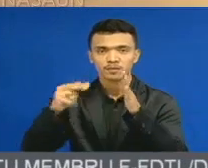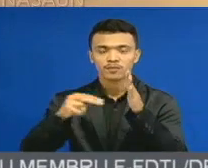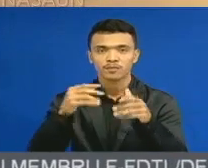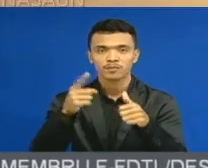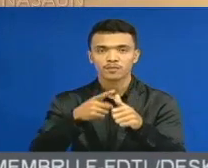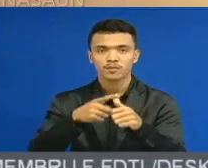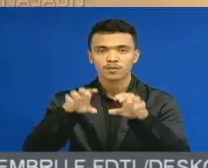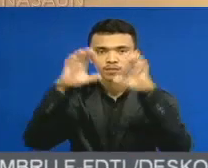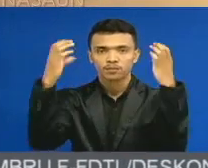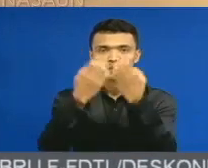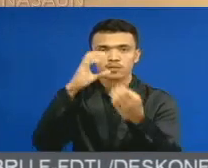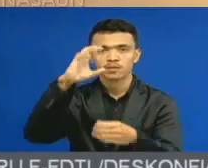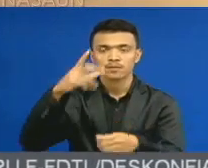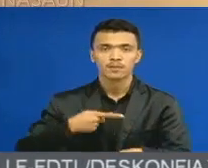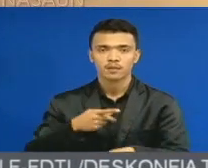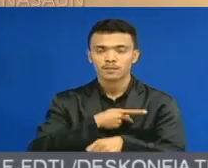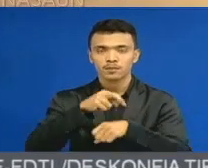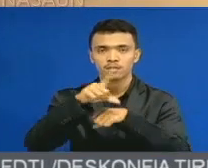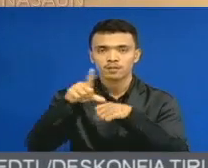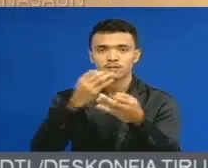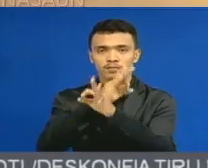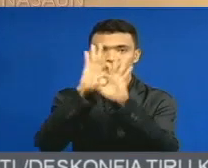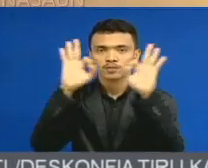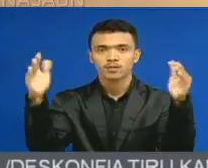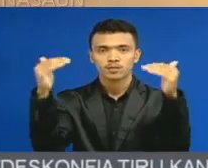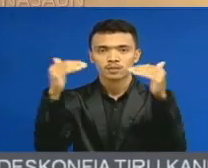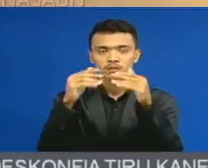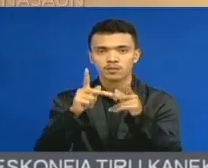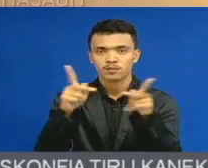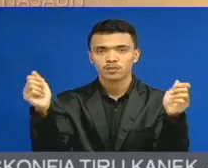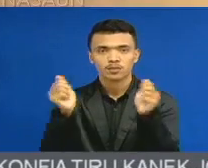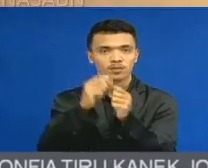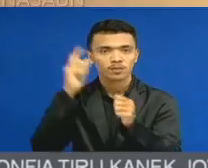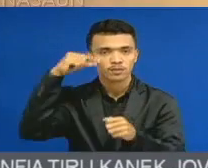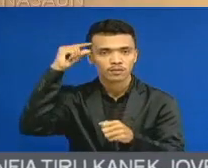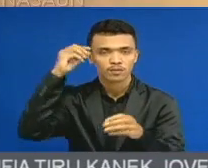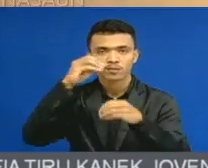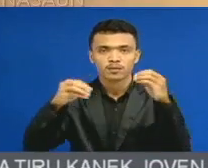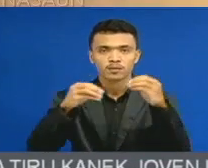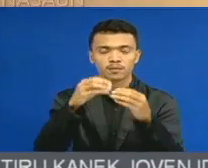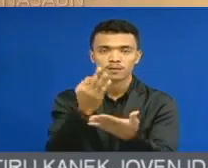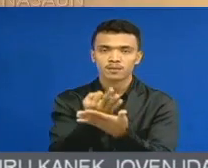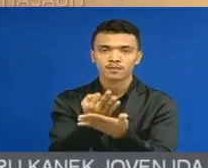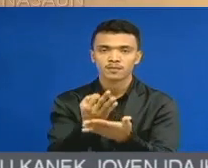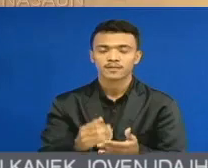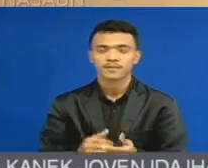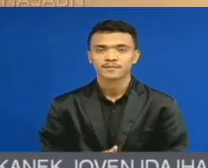No Comissão CE Parlamento Nacional finalizou na audiência pública ao Governo com a proposta de orçamento